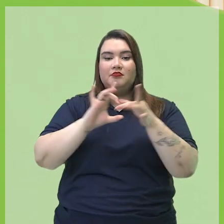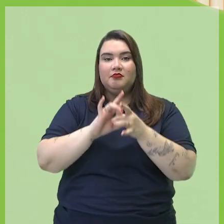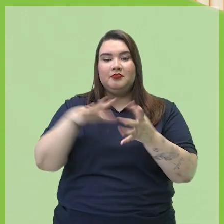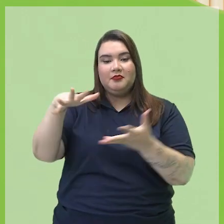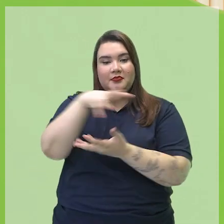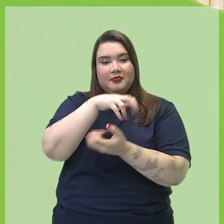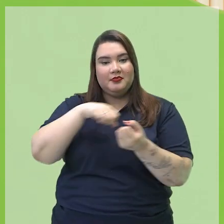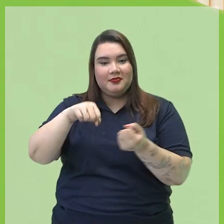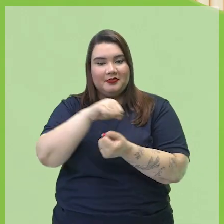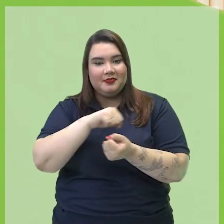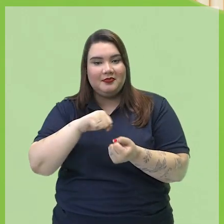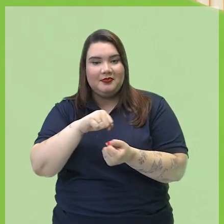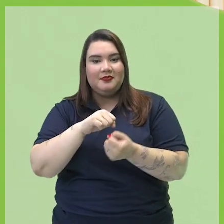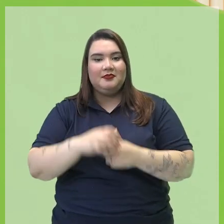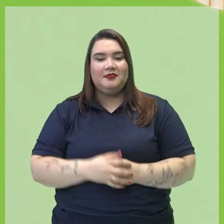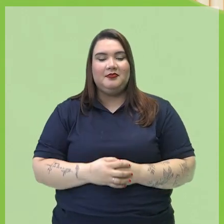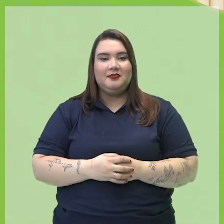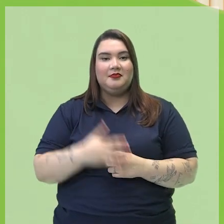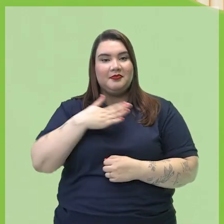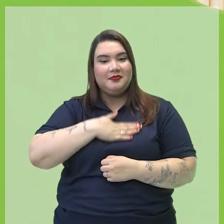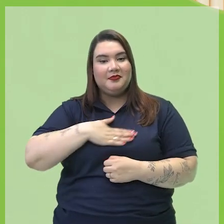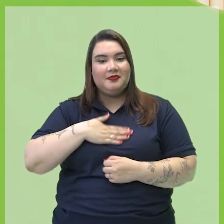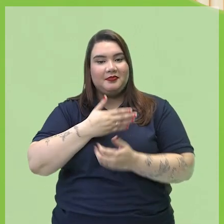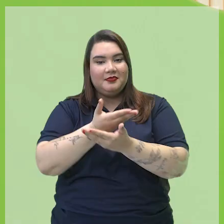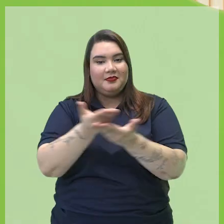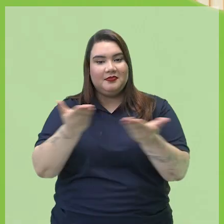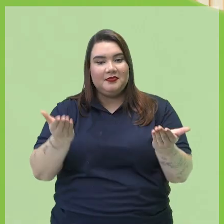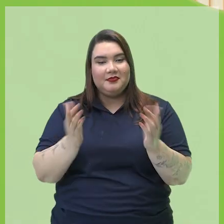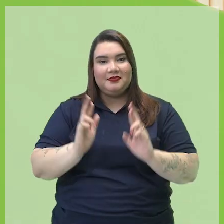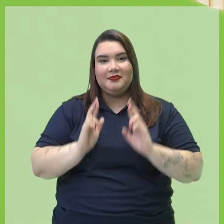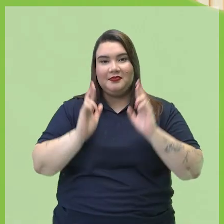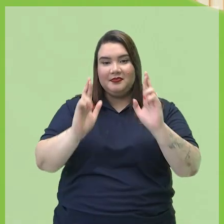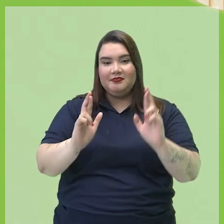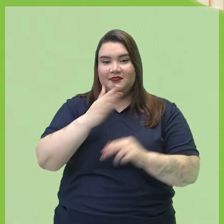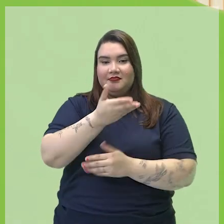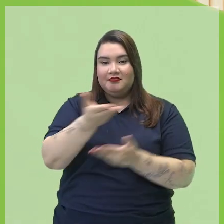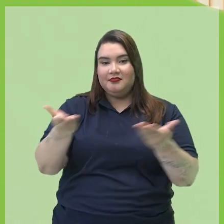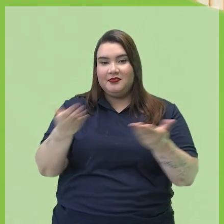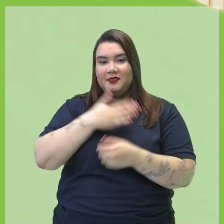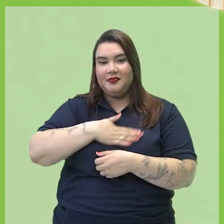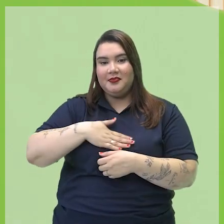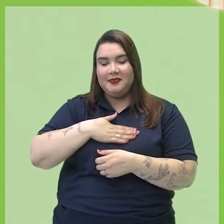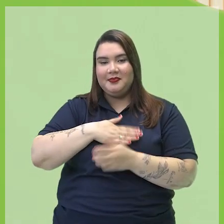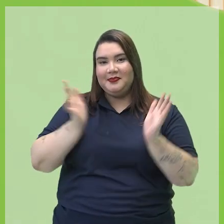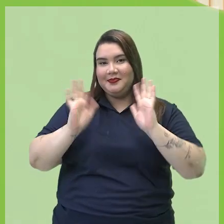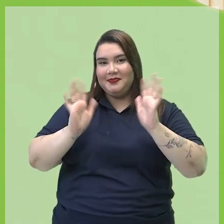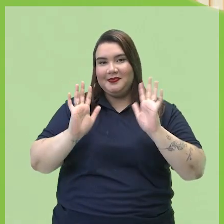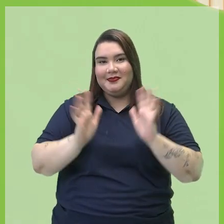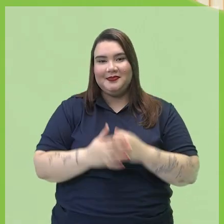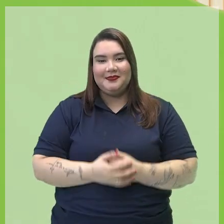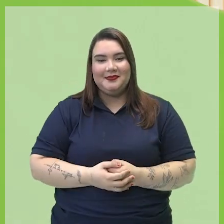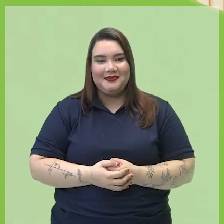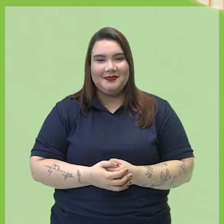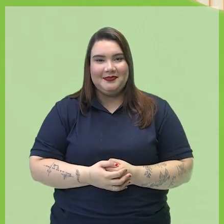aí com a sustentabilidade. Gostaria de dizer que espero que vocês tenham gostado